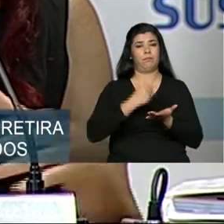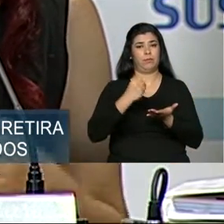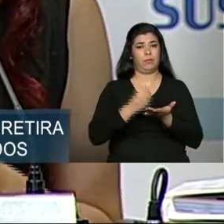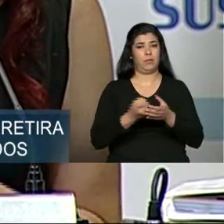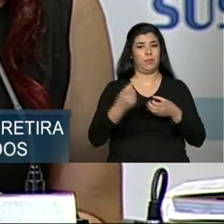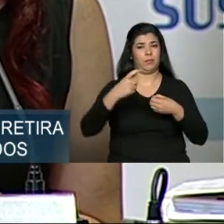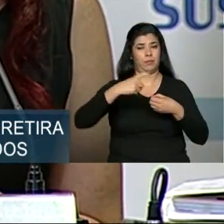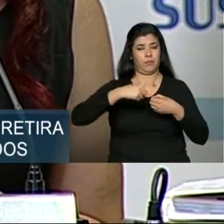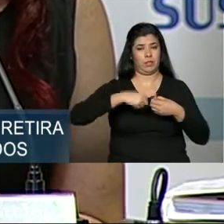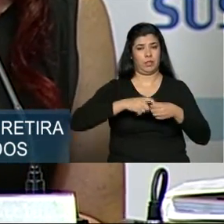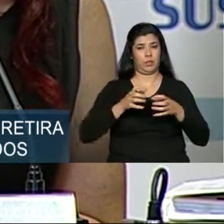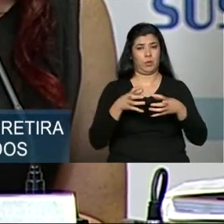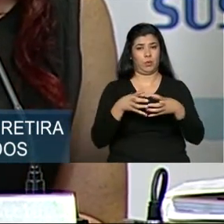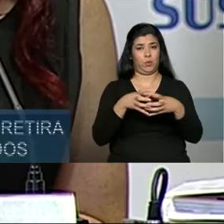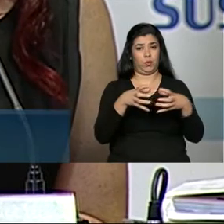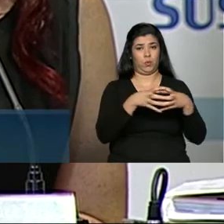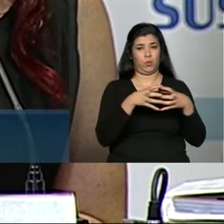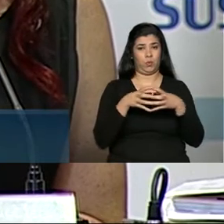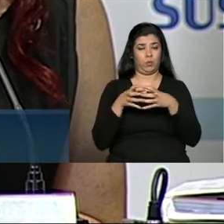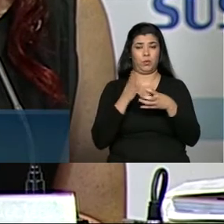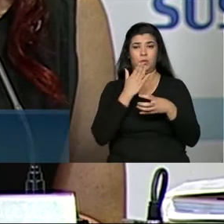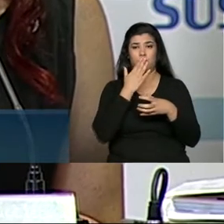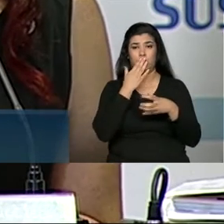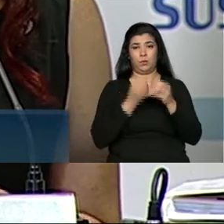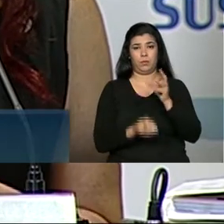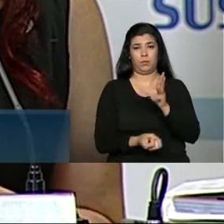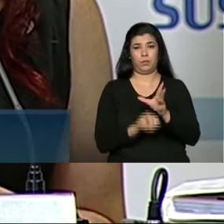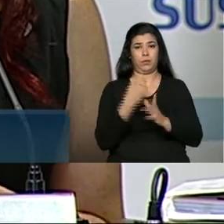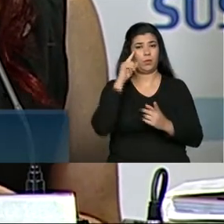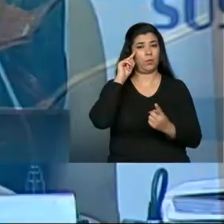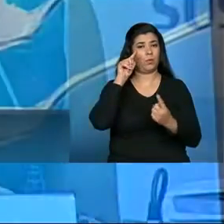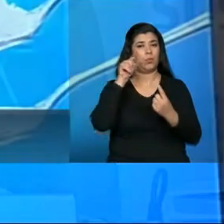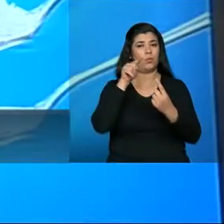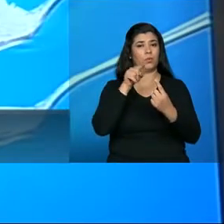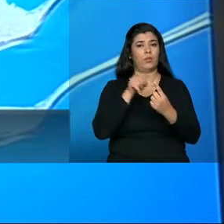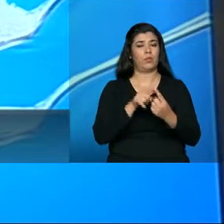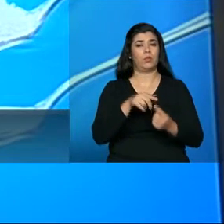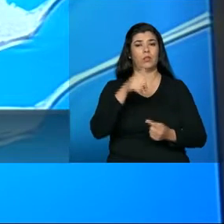produtos, nós vamos conseguir atingir uma redução de